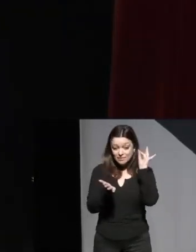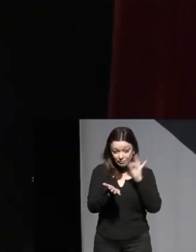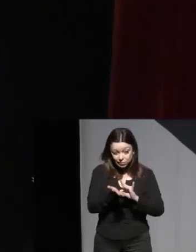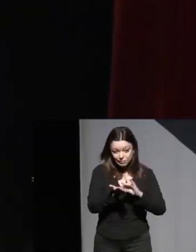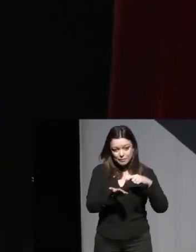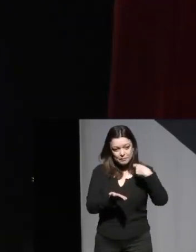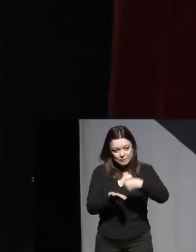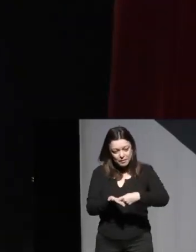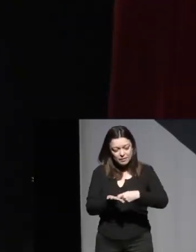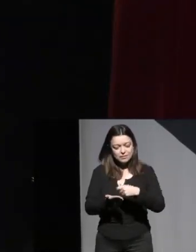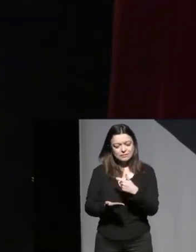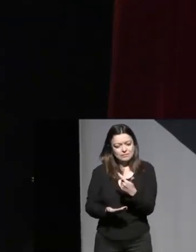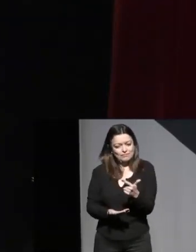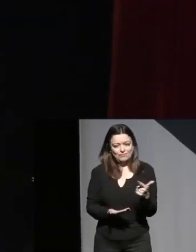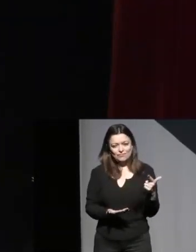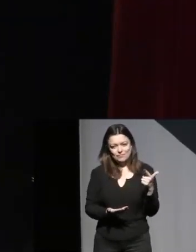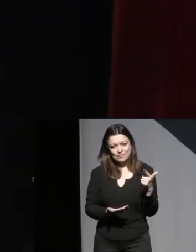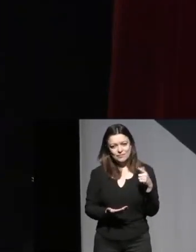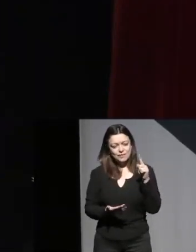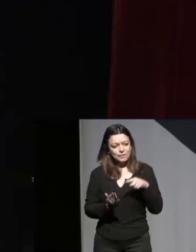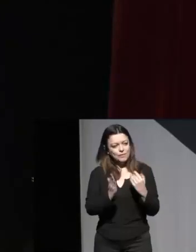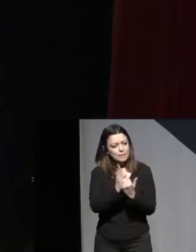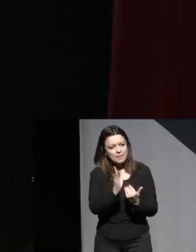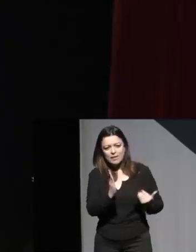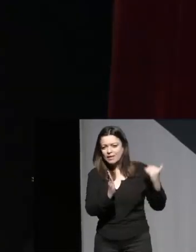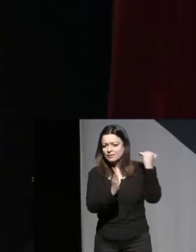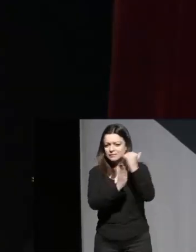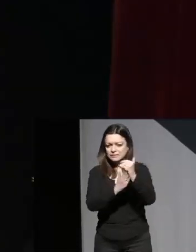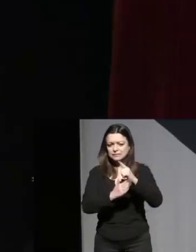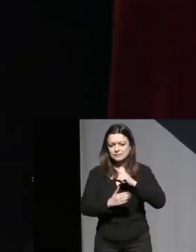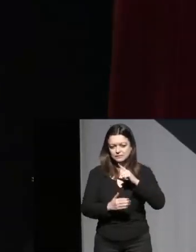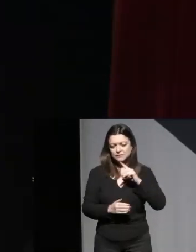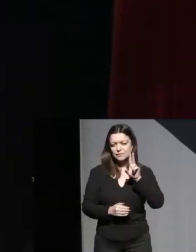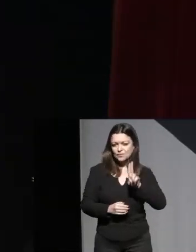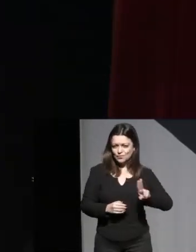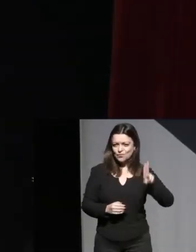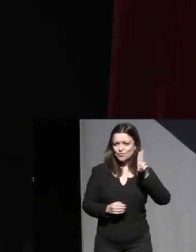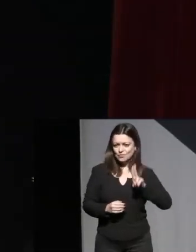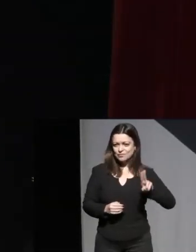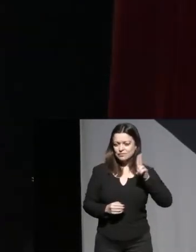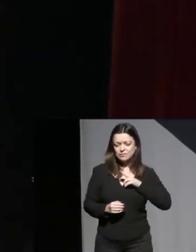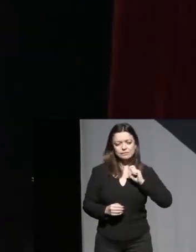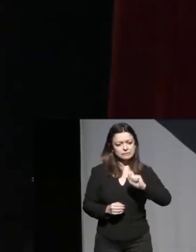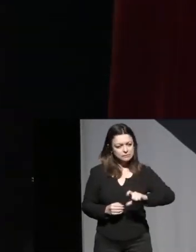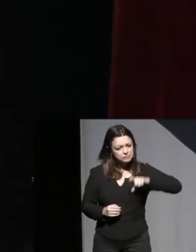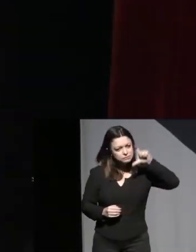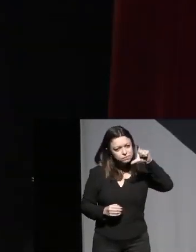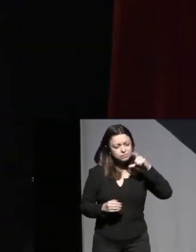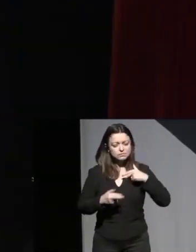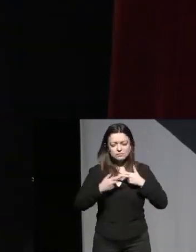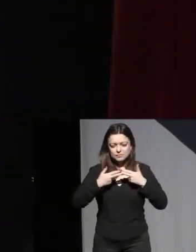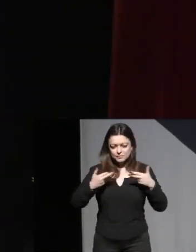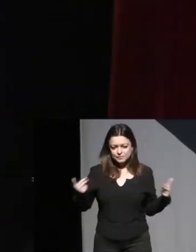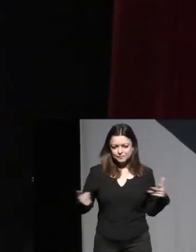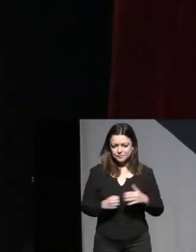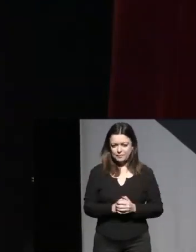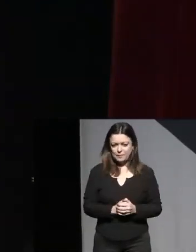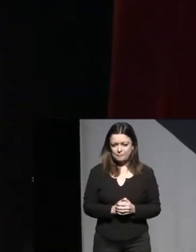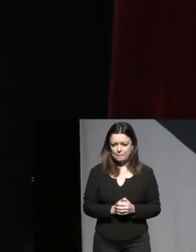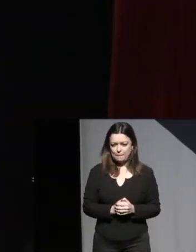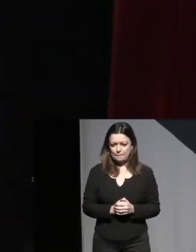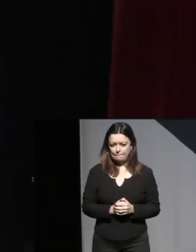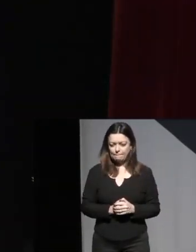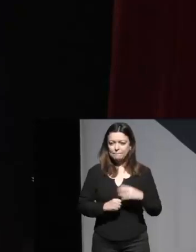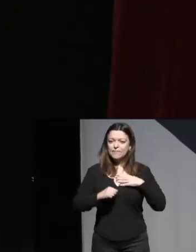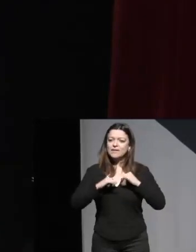em excesso. Não, vamos aumentar, etc, etc. E eu digo para os senhores que a parte